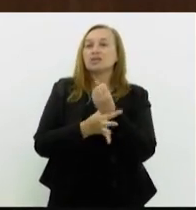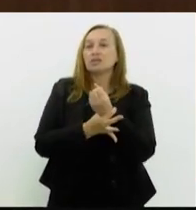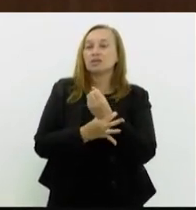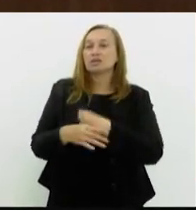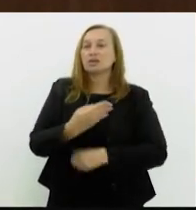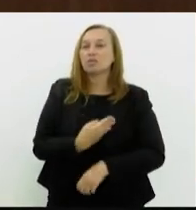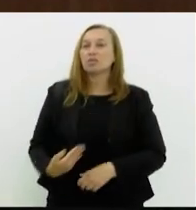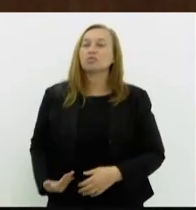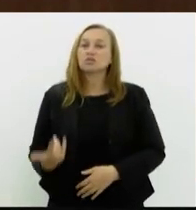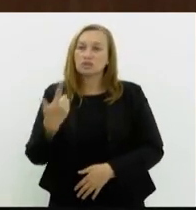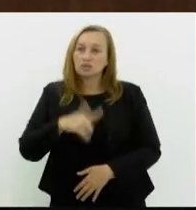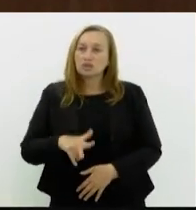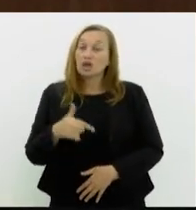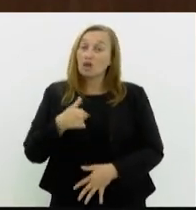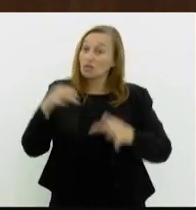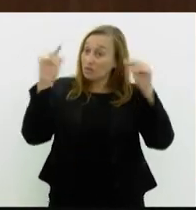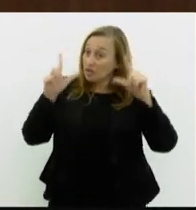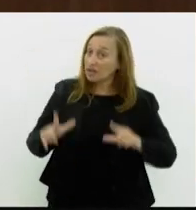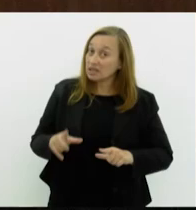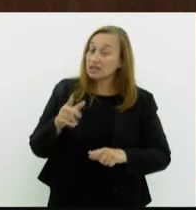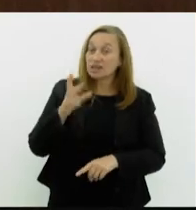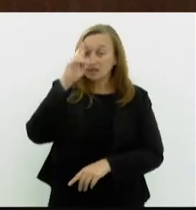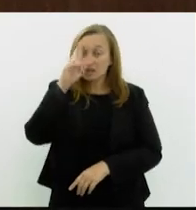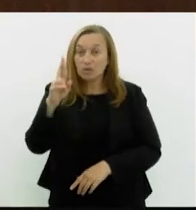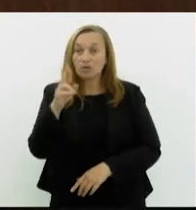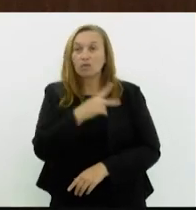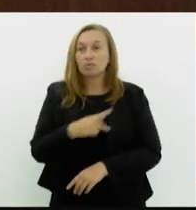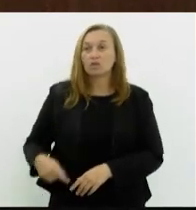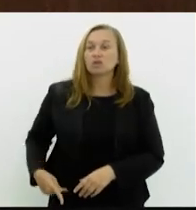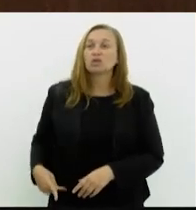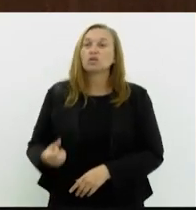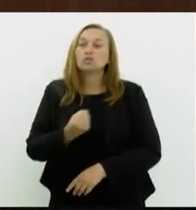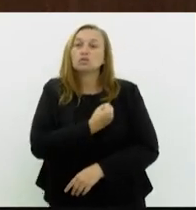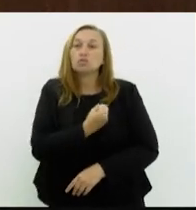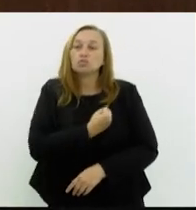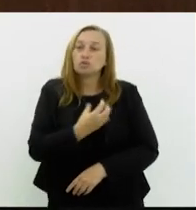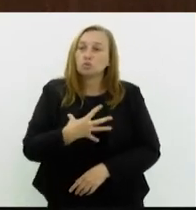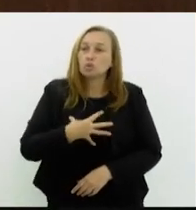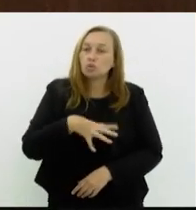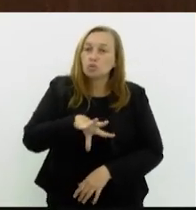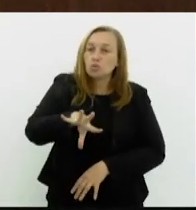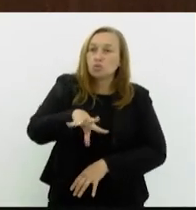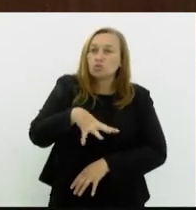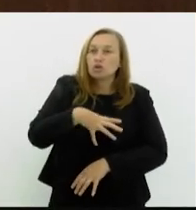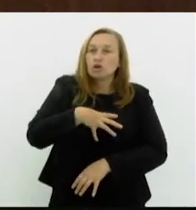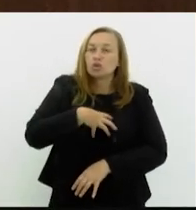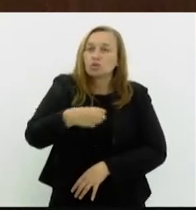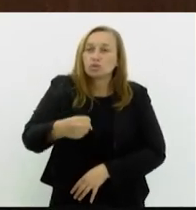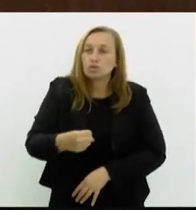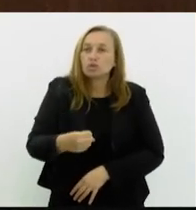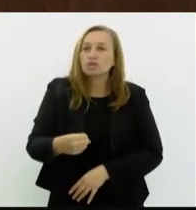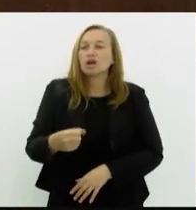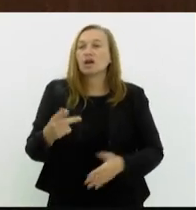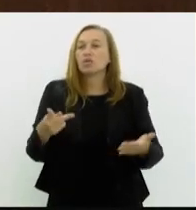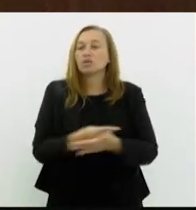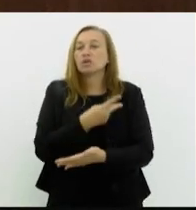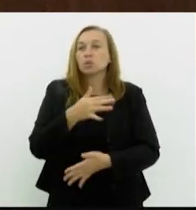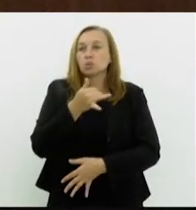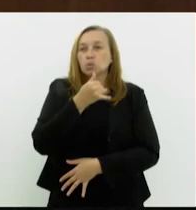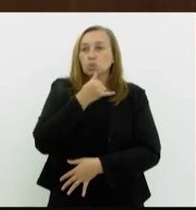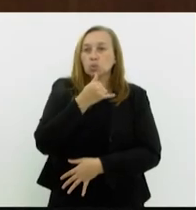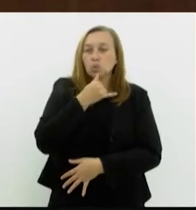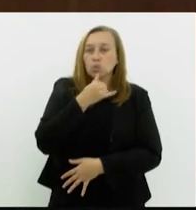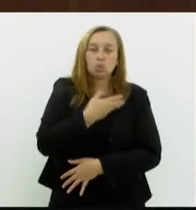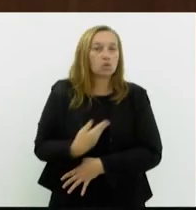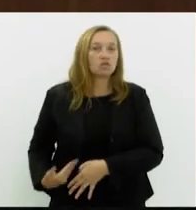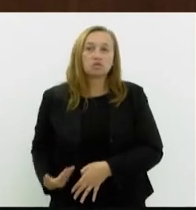até feliz que a senhora que esteja como presidente, porque é um assunto delicado, o número de suicídios que vem acontecendo. Fico triste que o governo não está